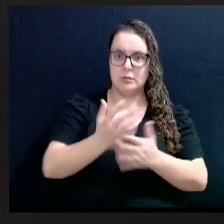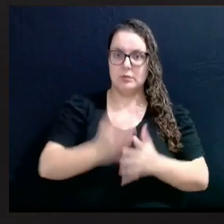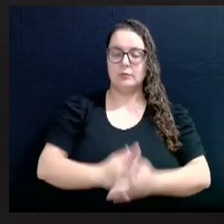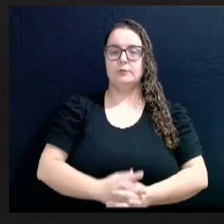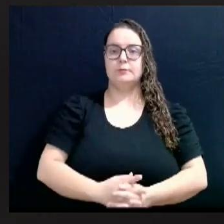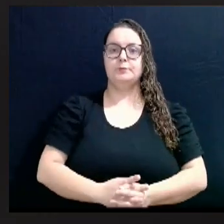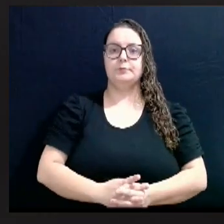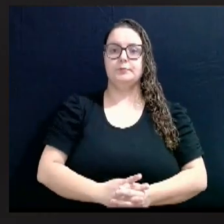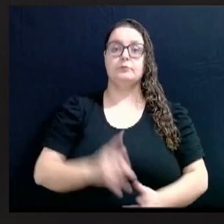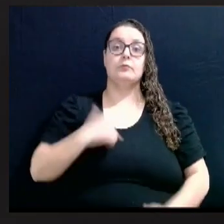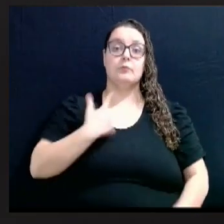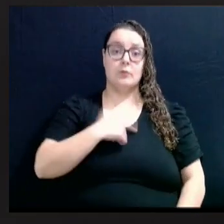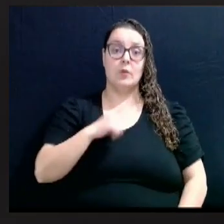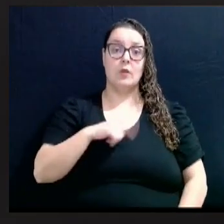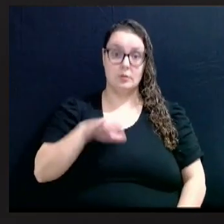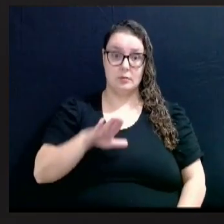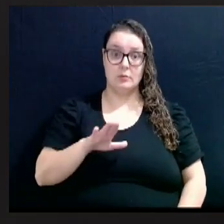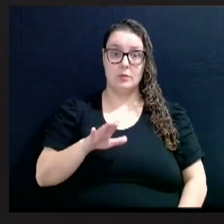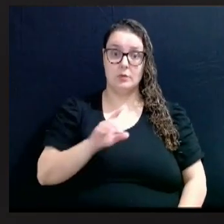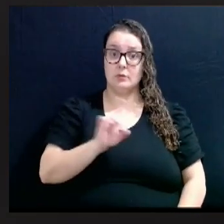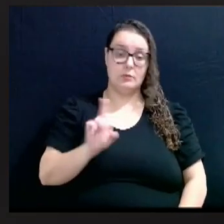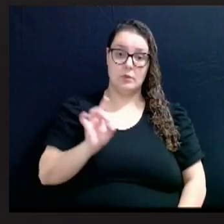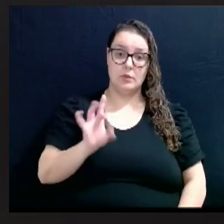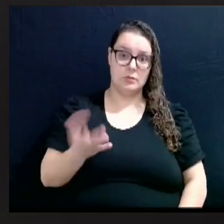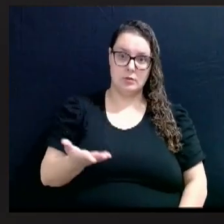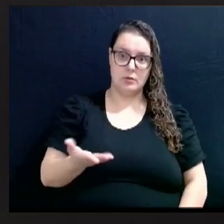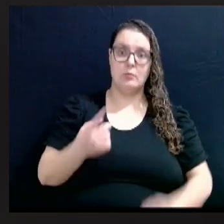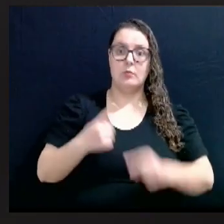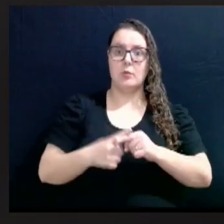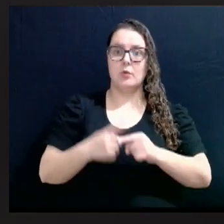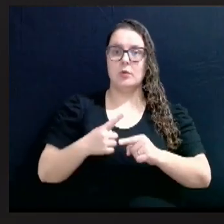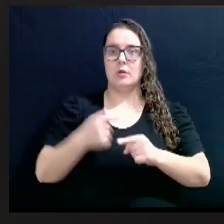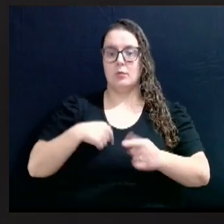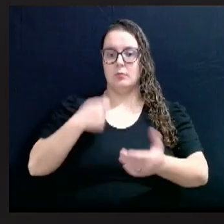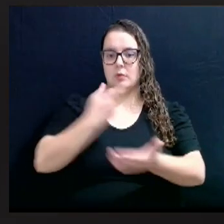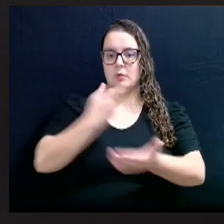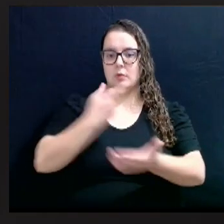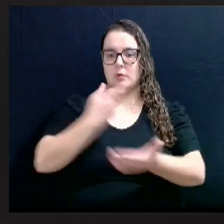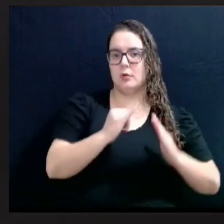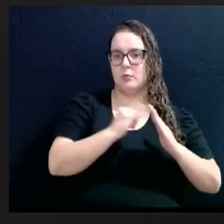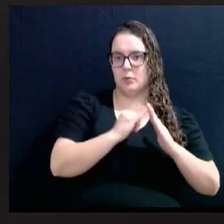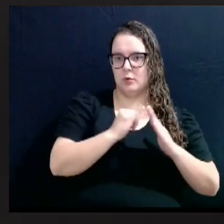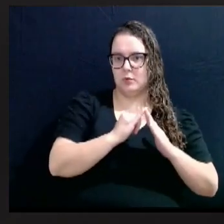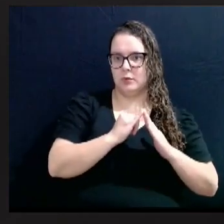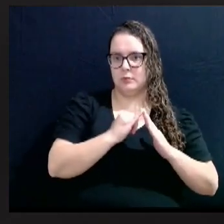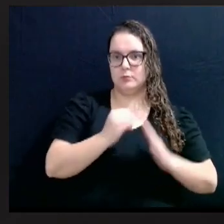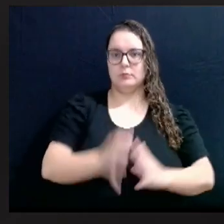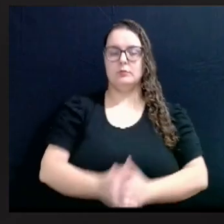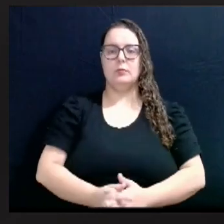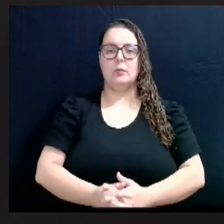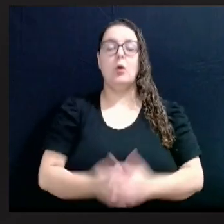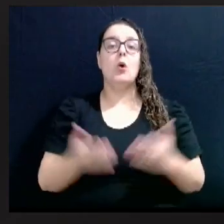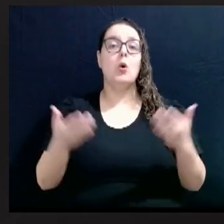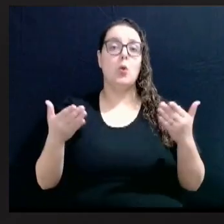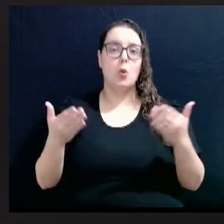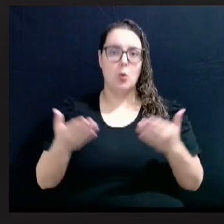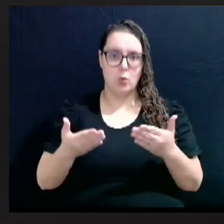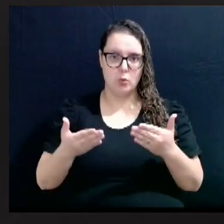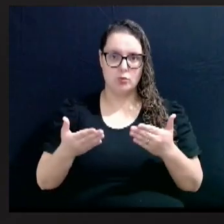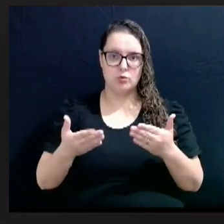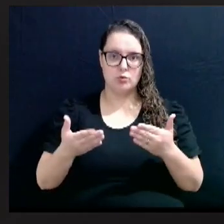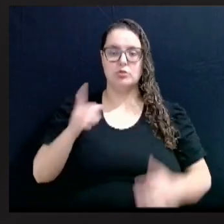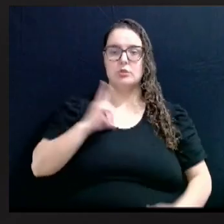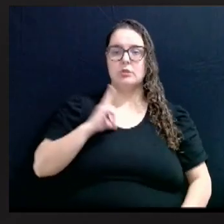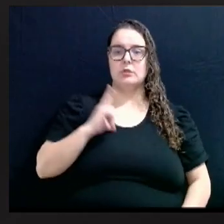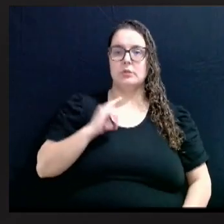mais, não é só isso. Por quê? Eu, para comprar um imóvel, hoje, tá, você tem uma demanda